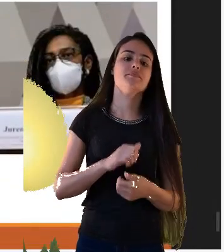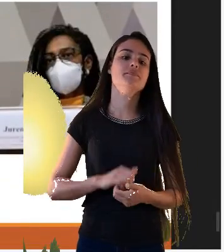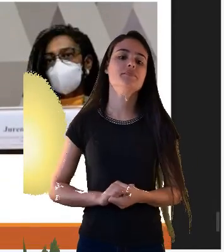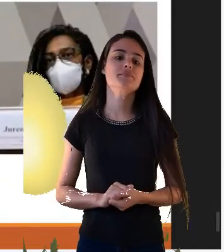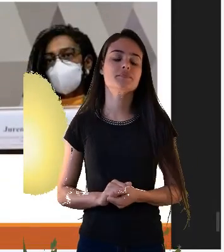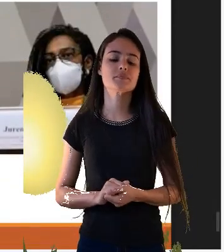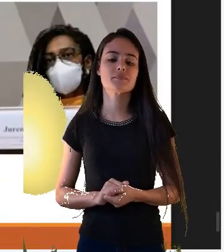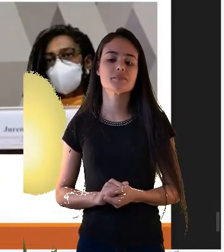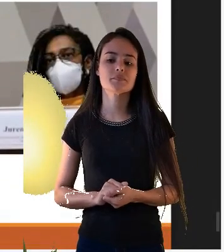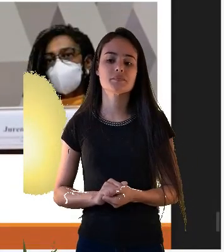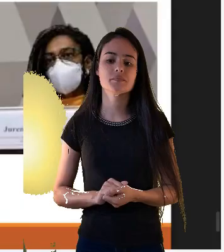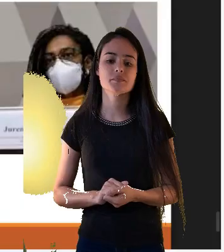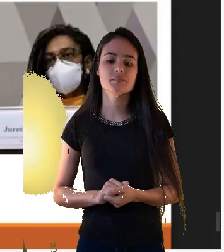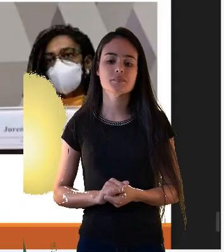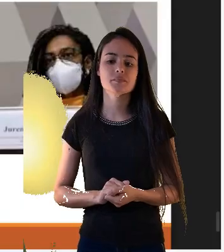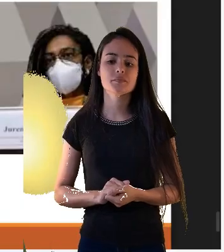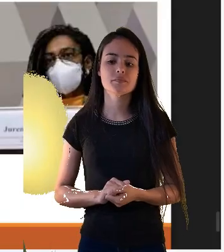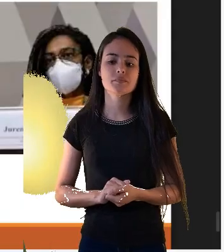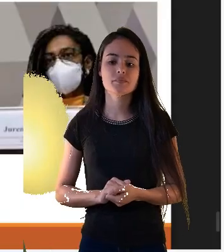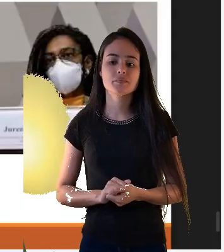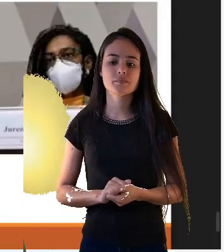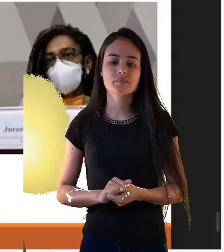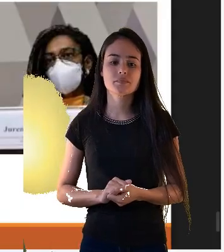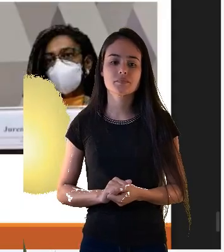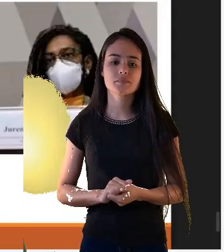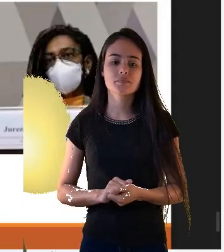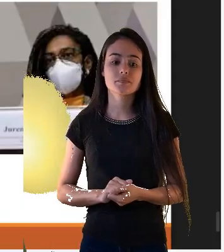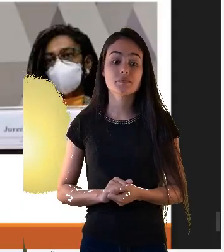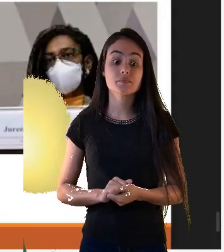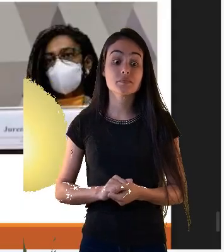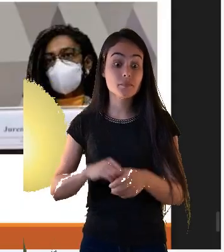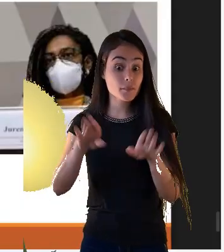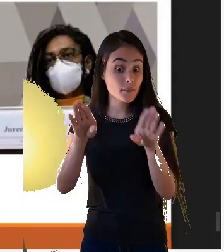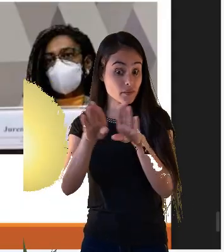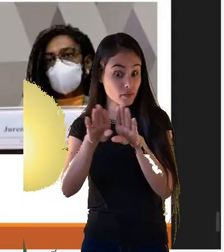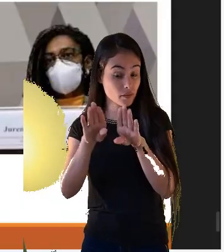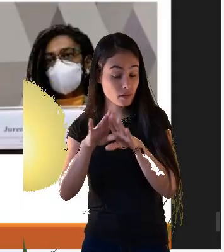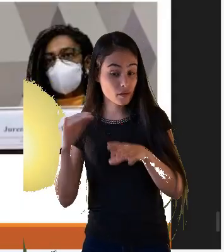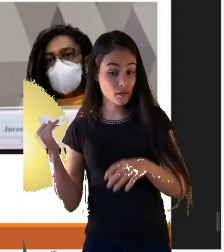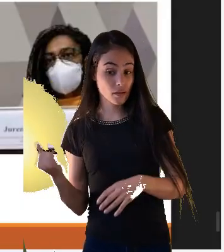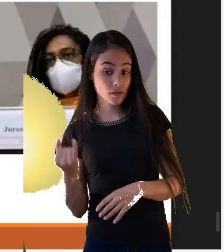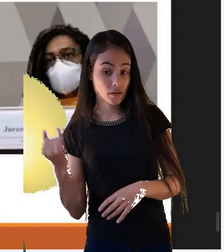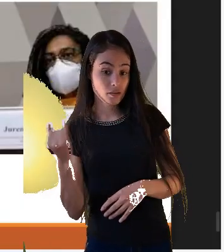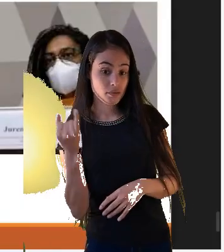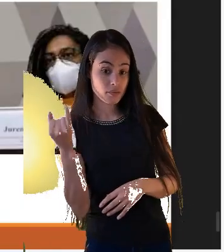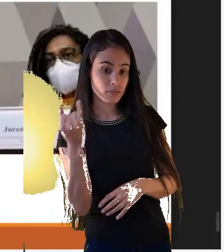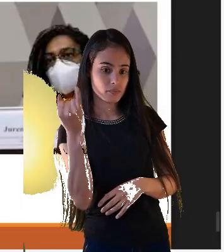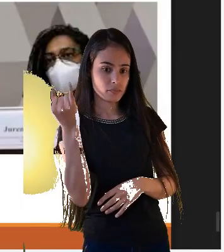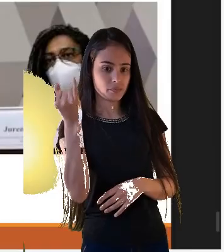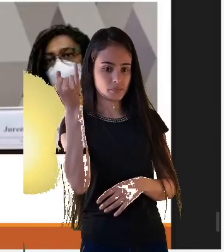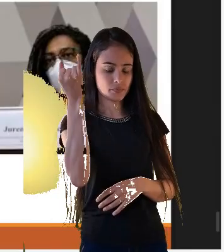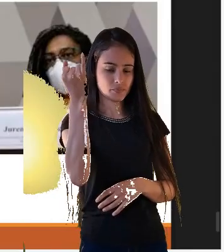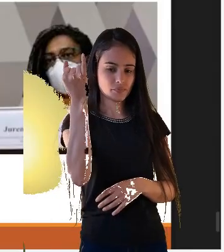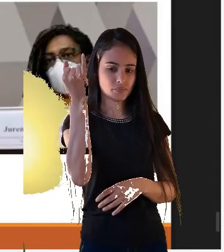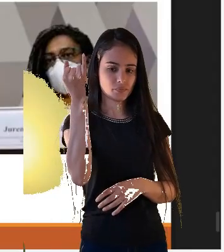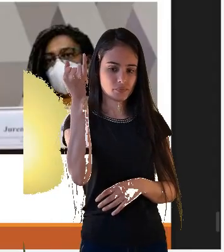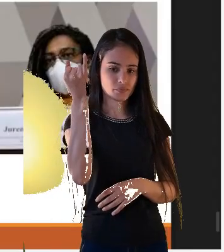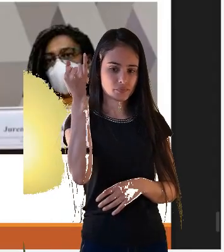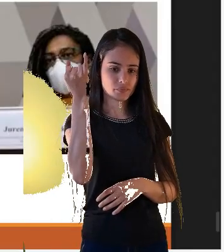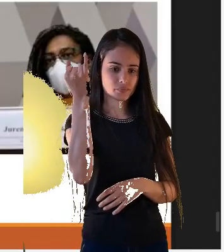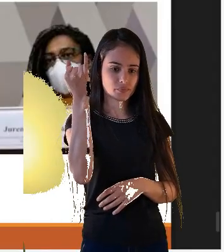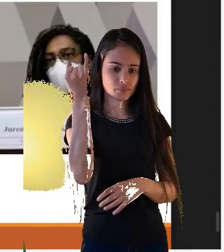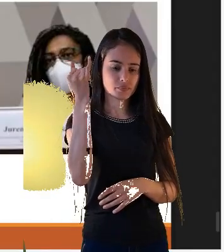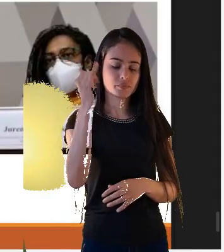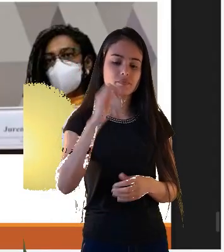importantíssimos que denunciou o descaso desse governo, né, com a população negra no combate à